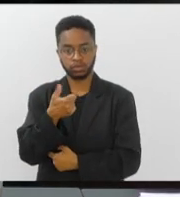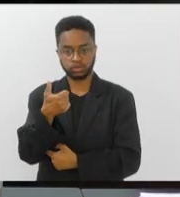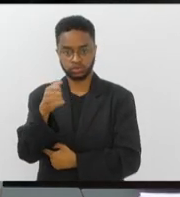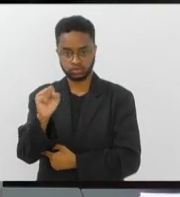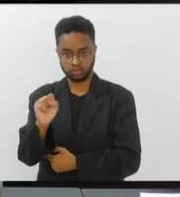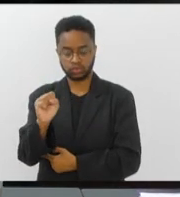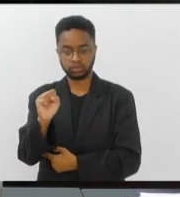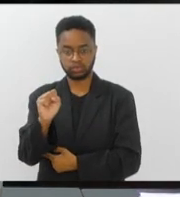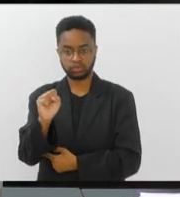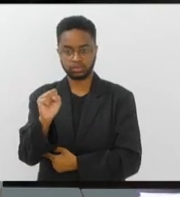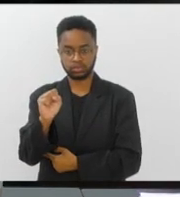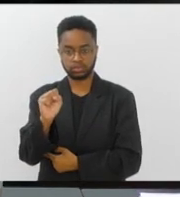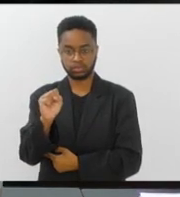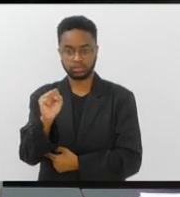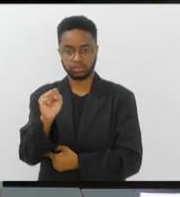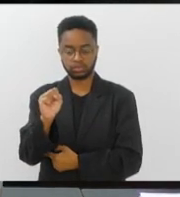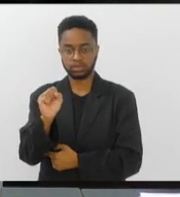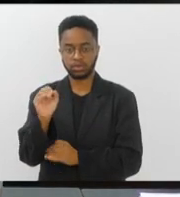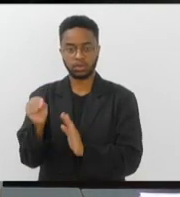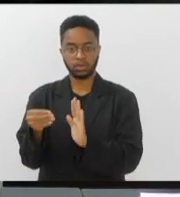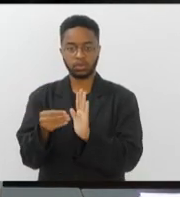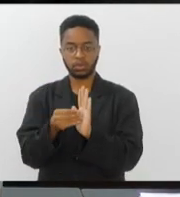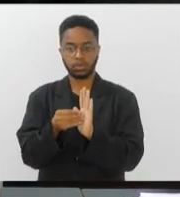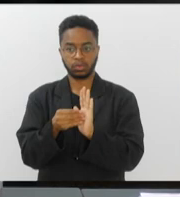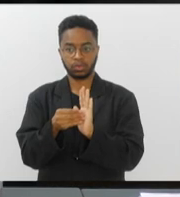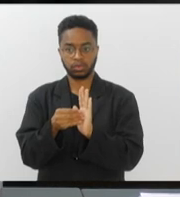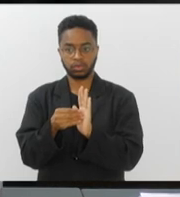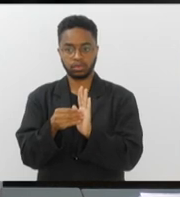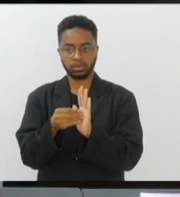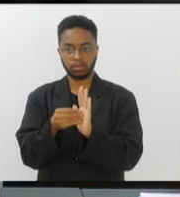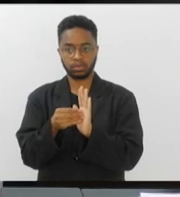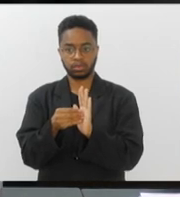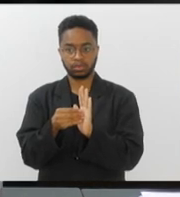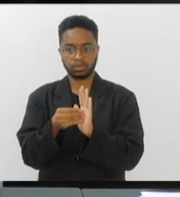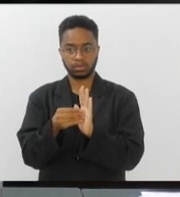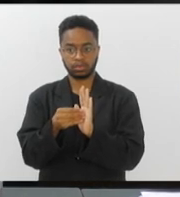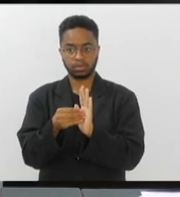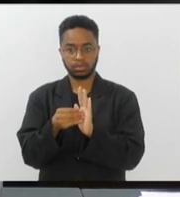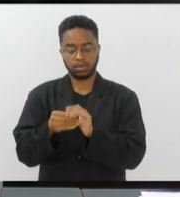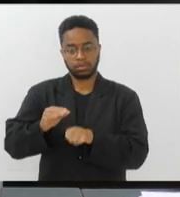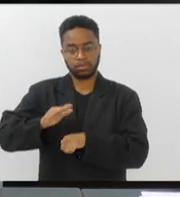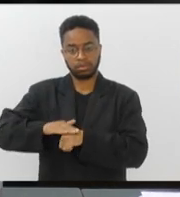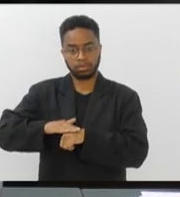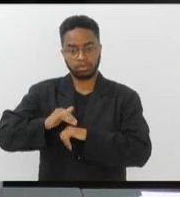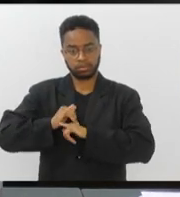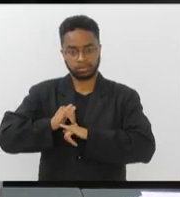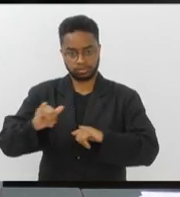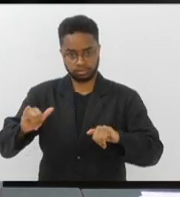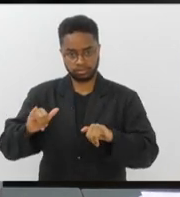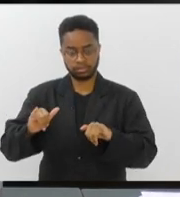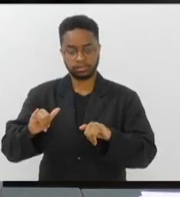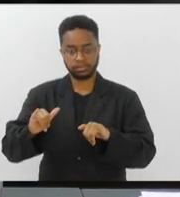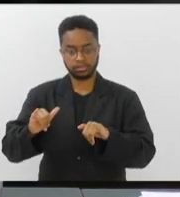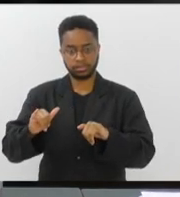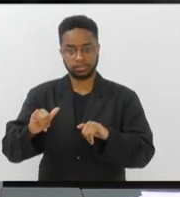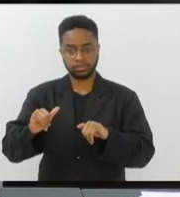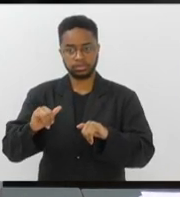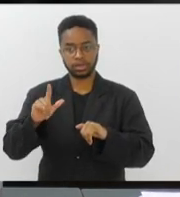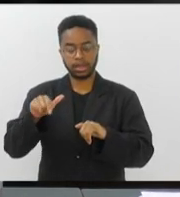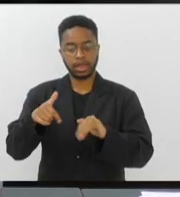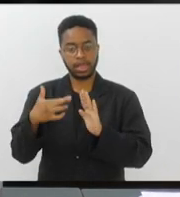2018, ele estabeleceu que a autodeclaração é